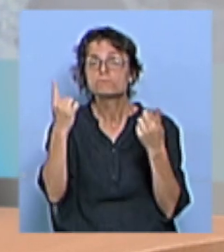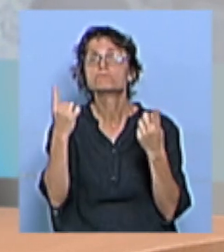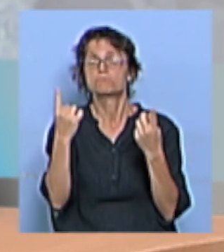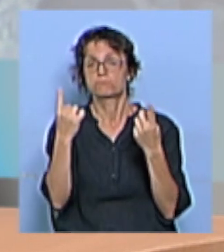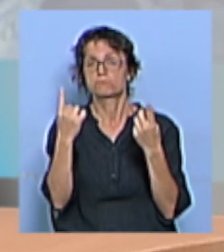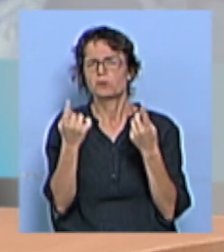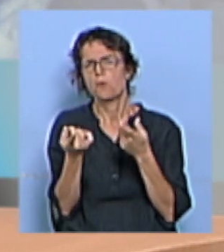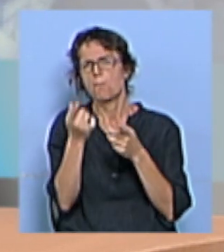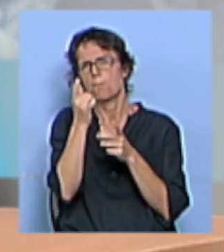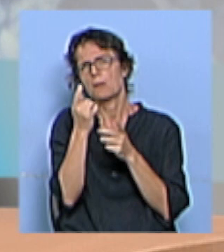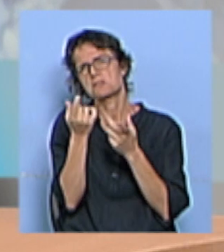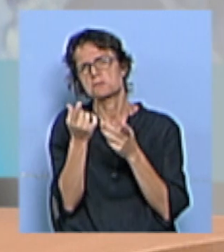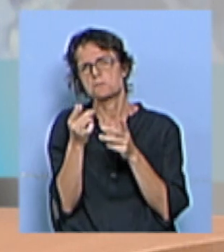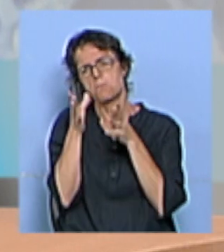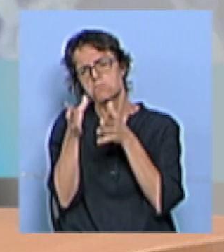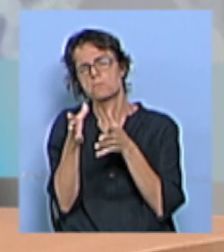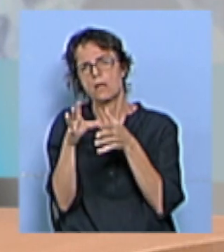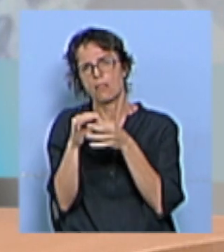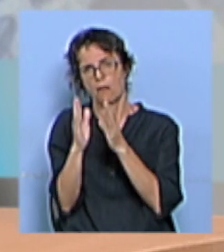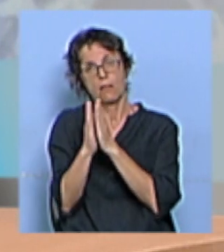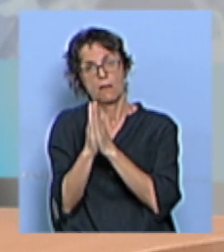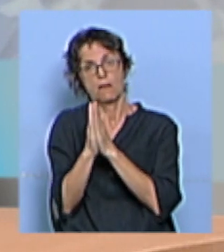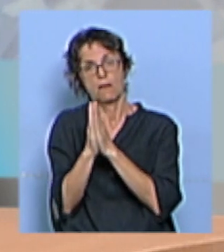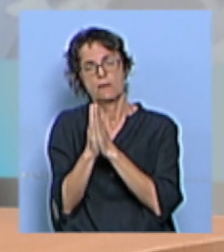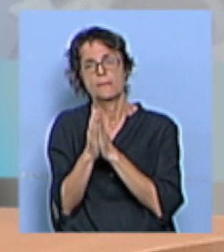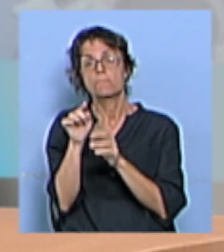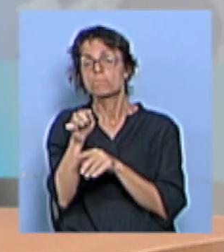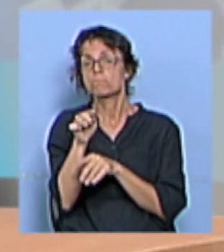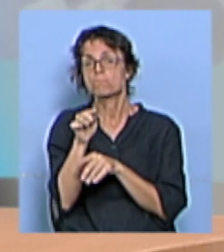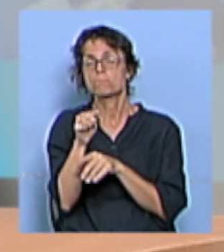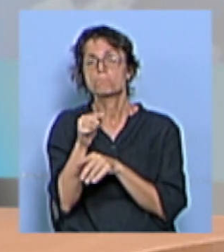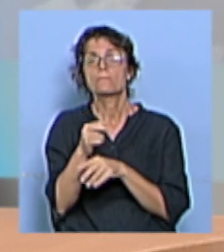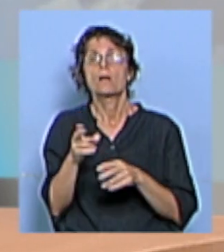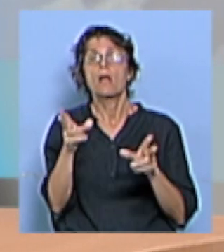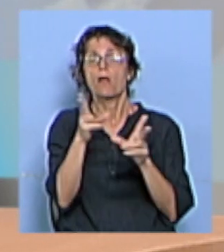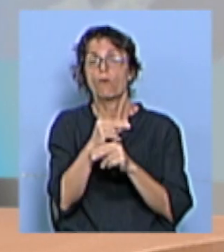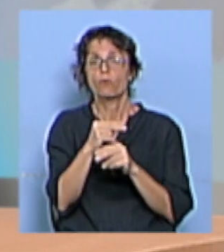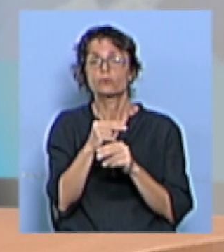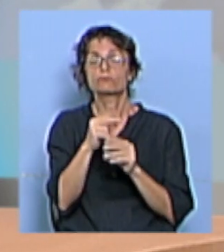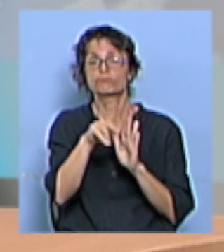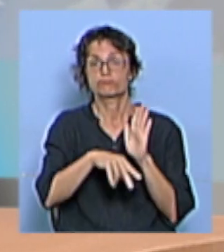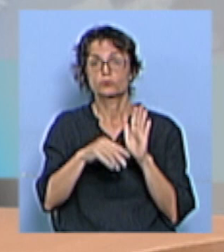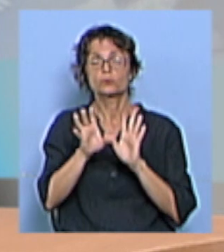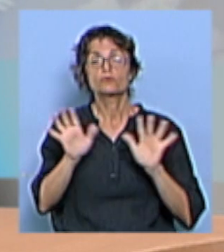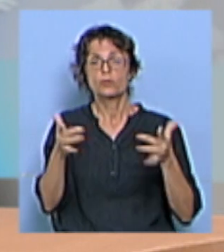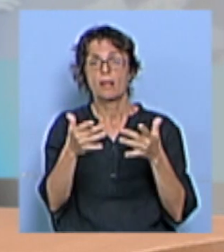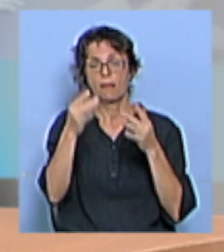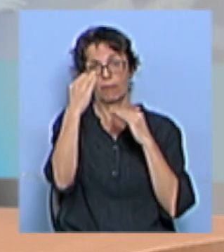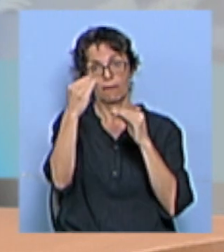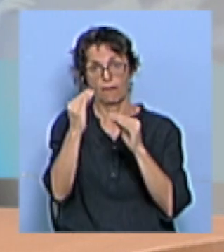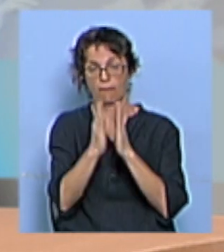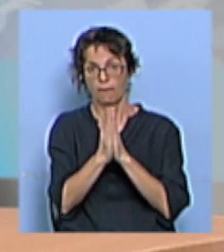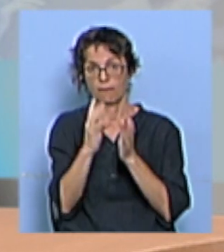mais militantes, digamos assim, mas muito importante, que é o novo Diretório-Geral da Catequese. Nos últimos 50 anos saíram 3,